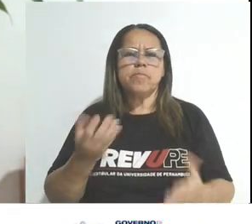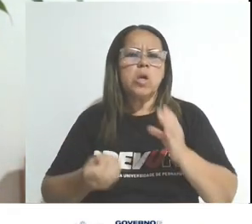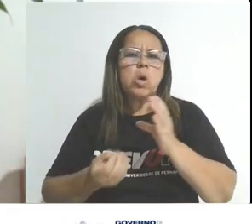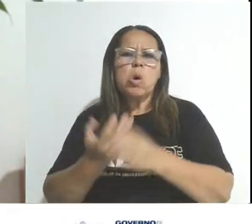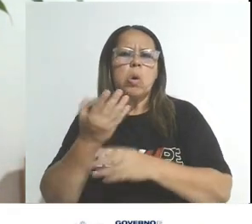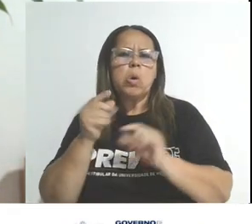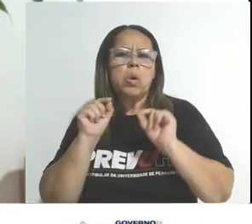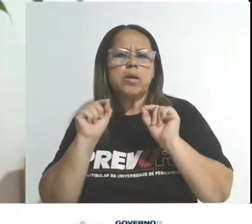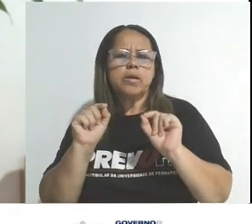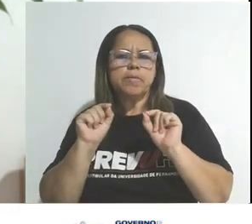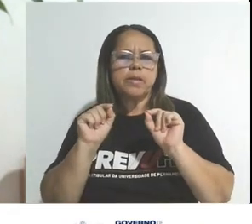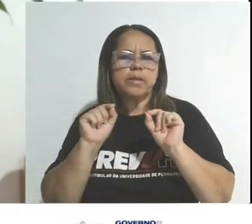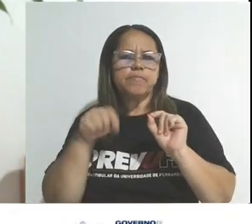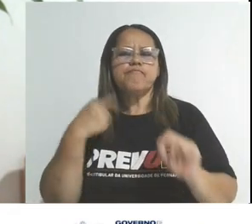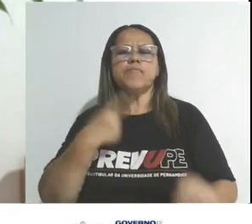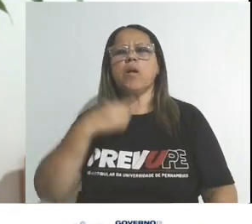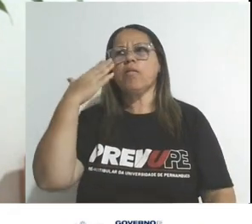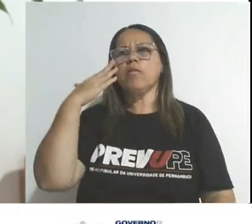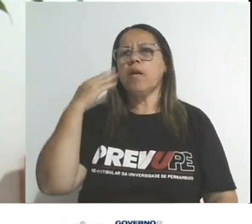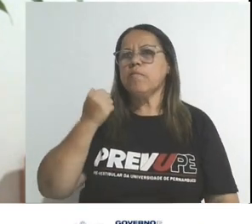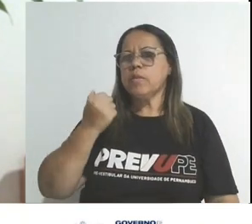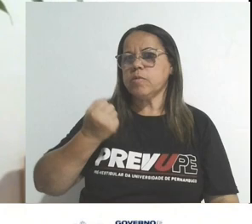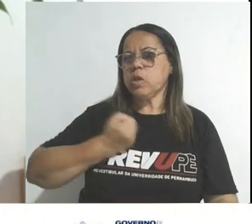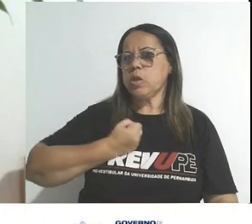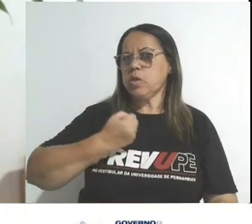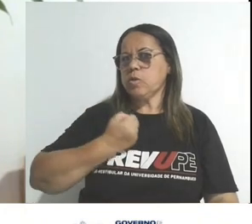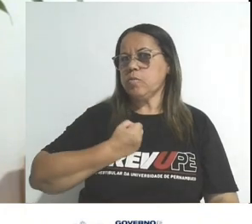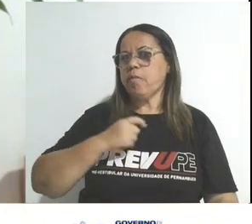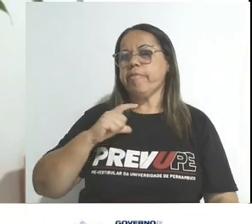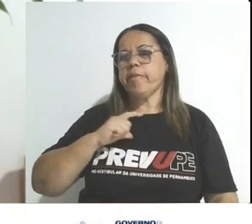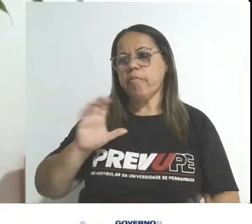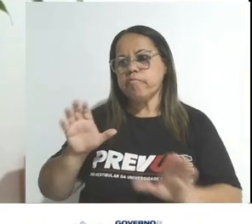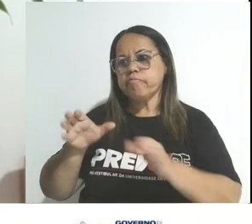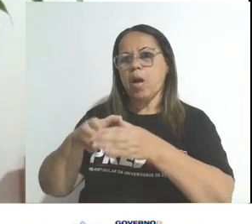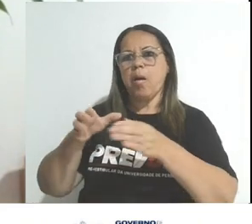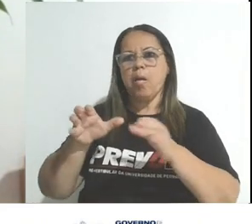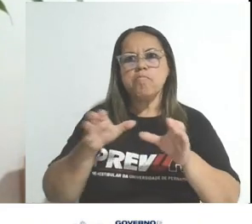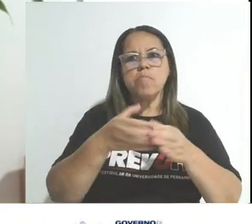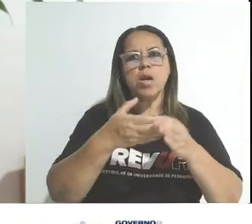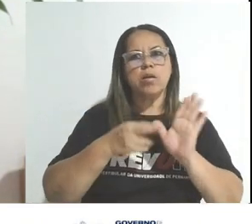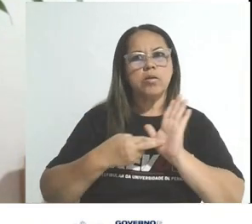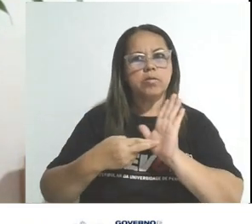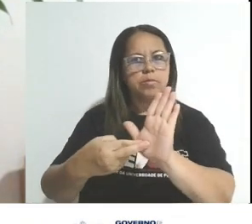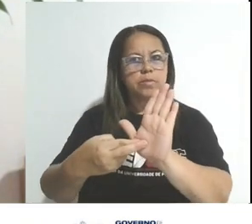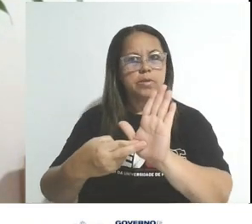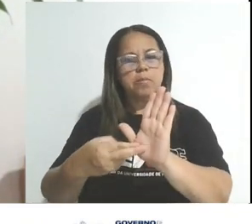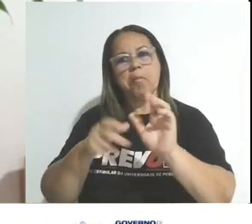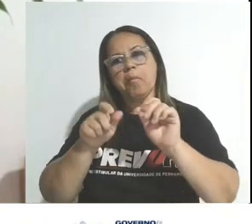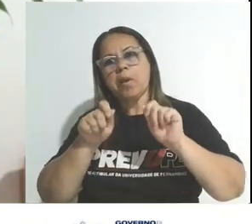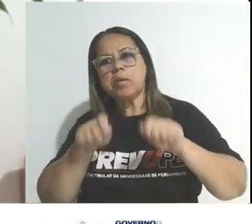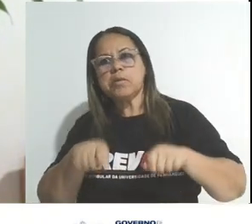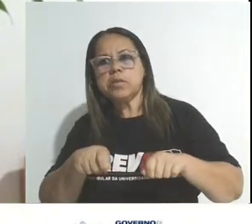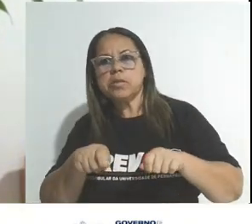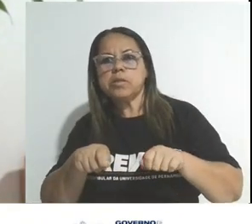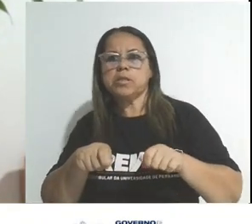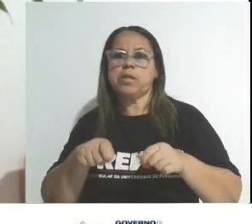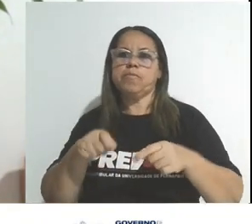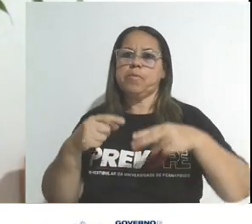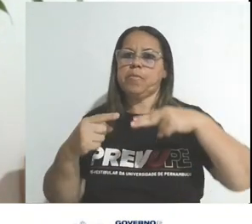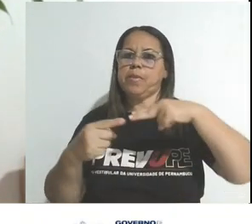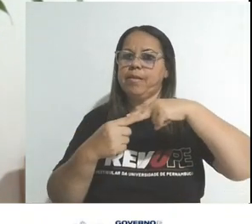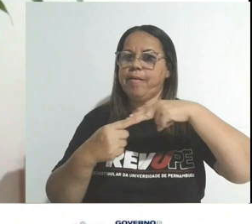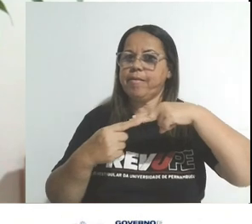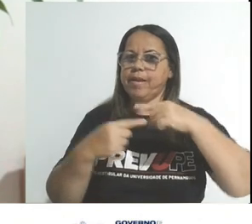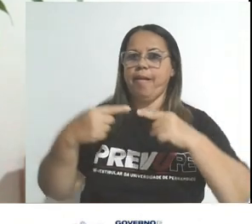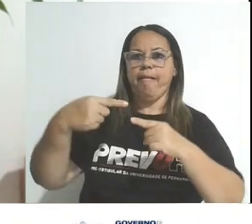né? A gente sabe que números têm seus respectivos conjuntos e suas representatividades. Seja eles números naturais,